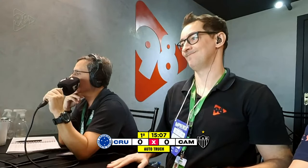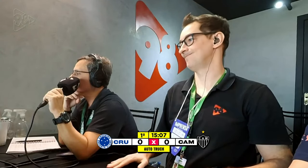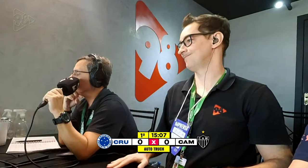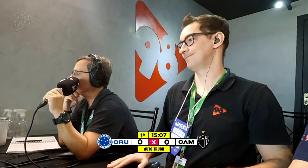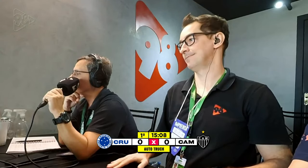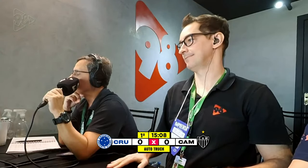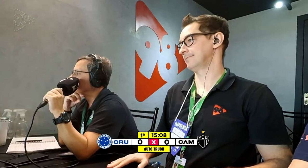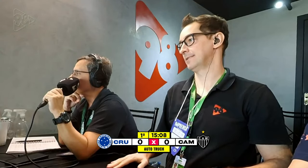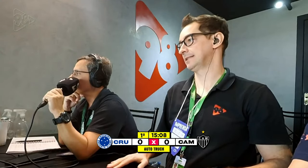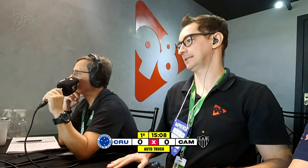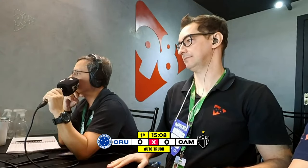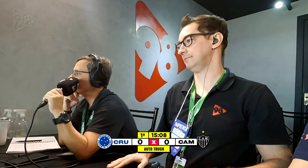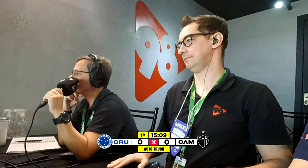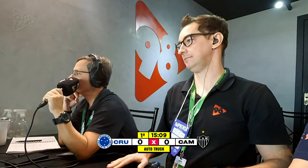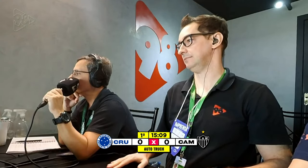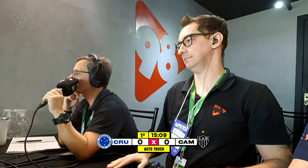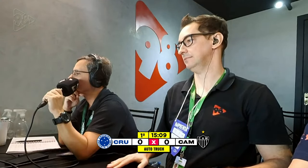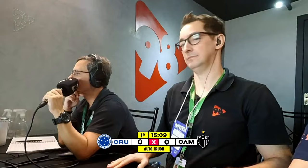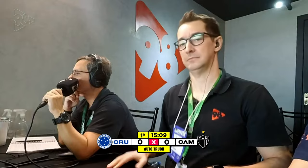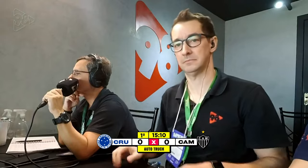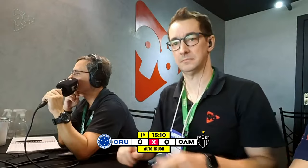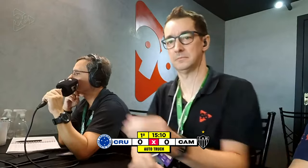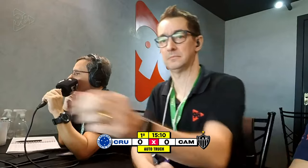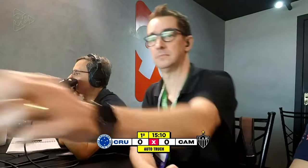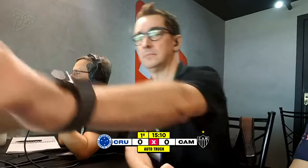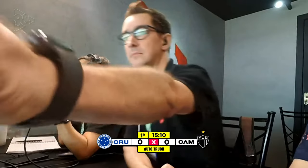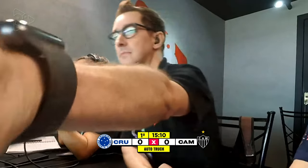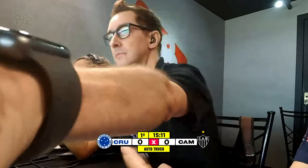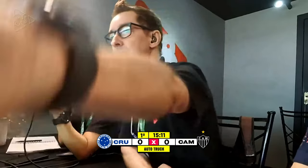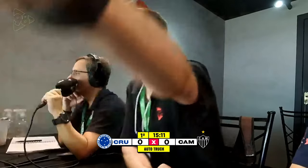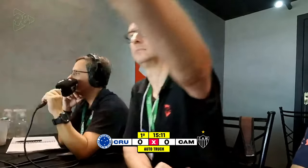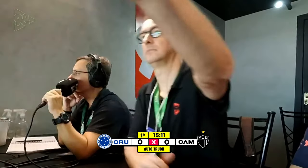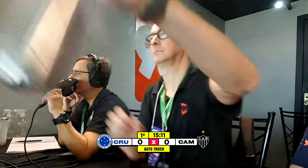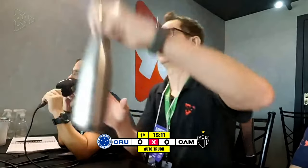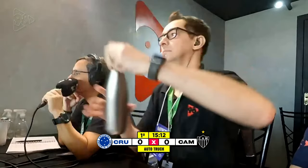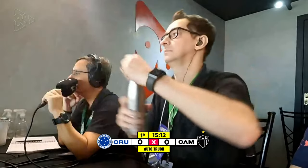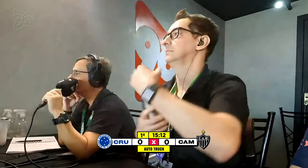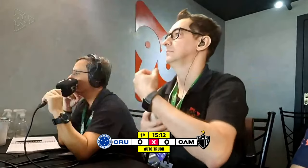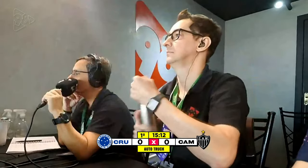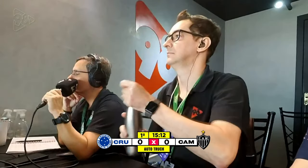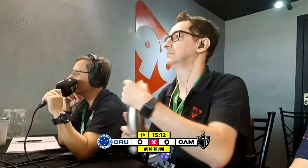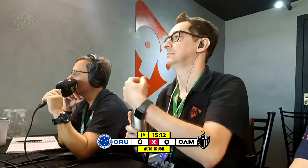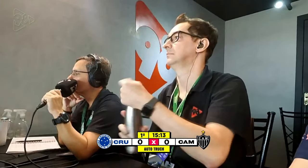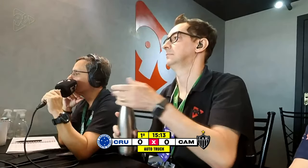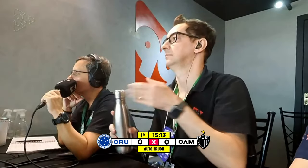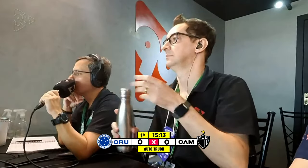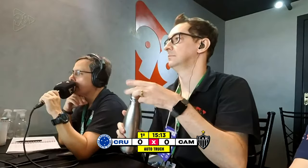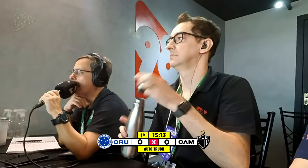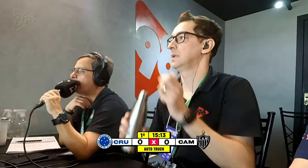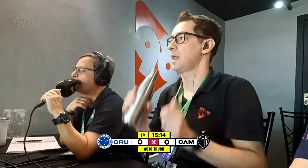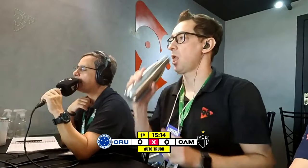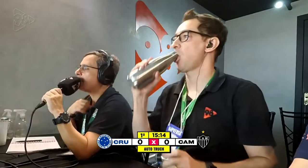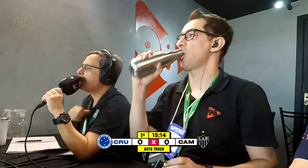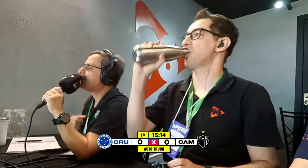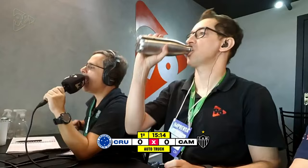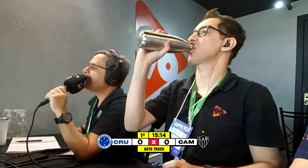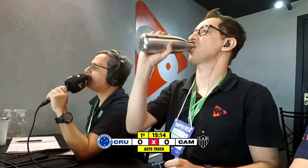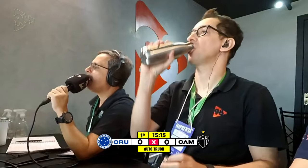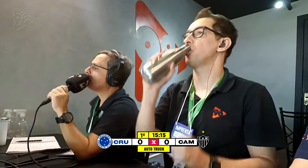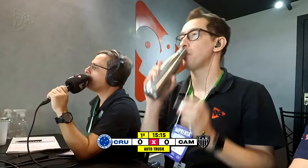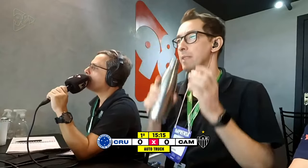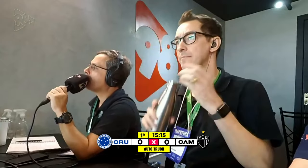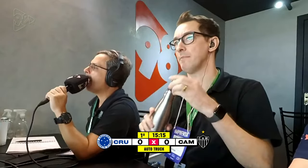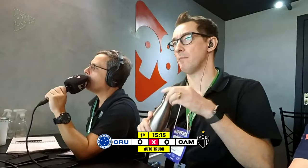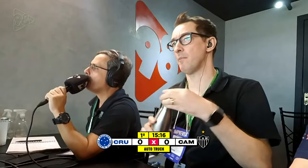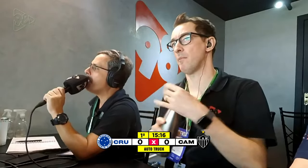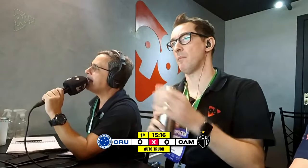Atlético jogada autob bits nova loja no Planalto Avenida General Olímpio Mourão Filho 469 é na intermediária